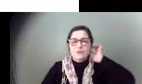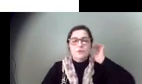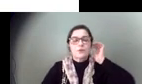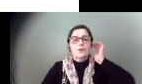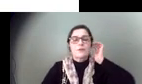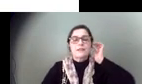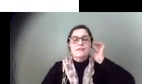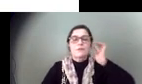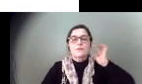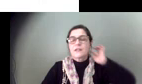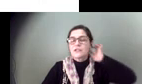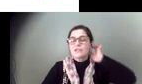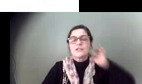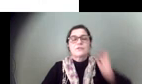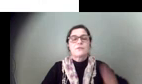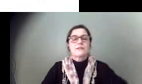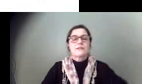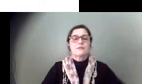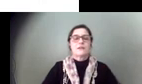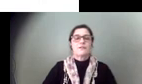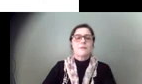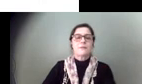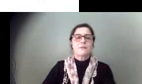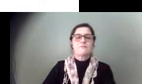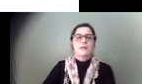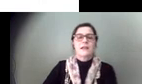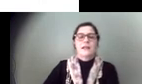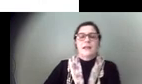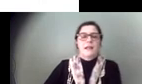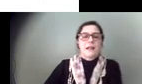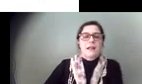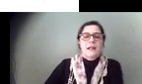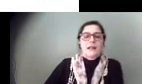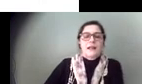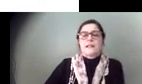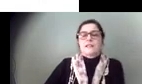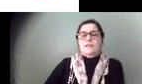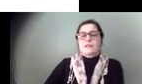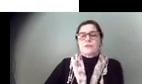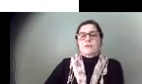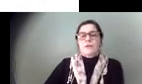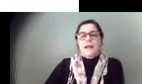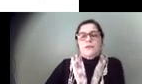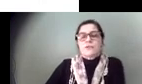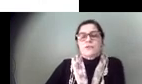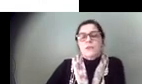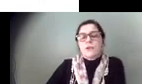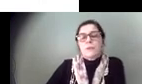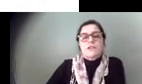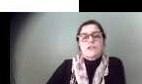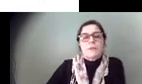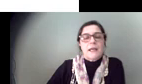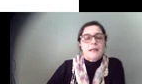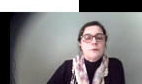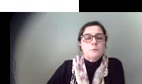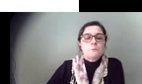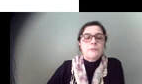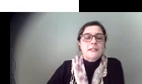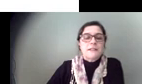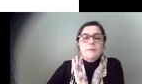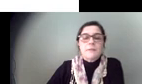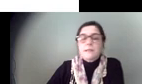baseado em toda a documentação que a gente tem de formação na IFAP, aqui da gestão escolar, onde eu peguei o